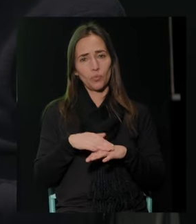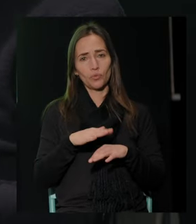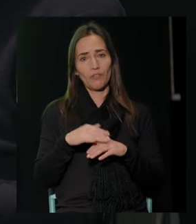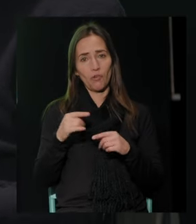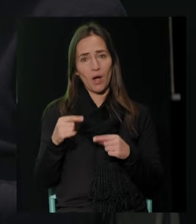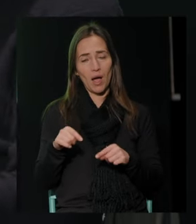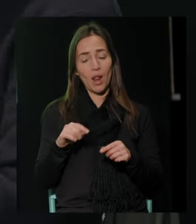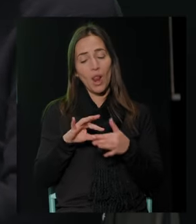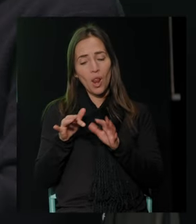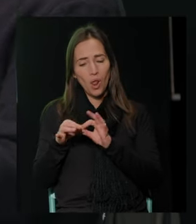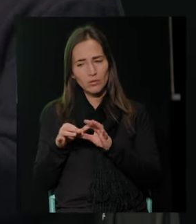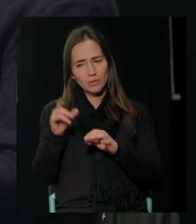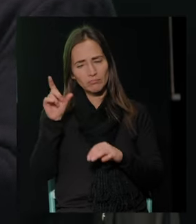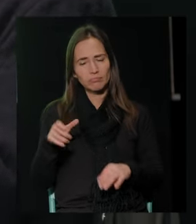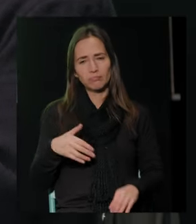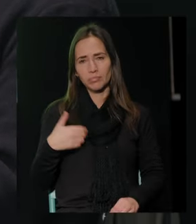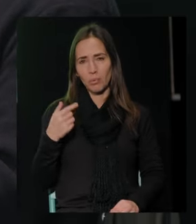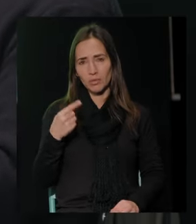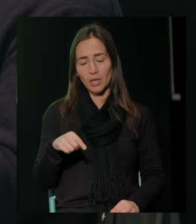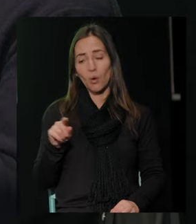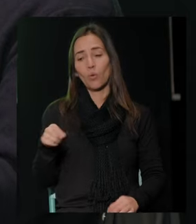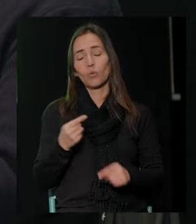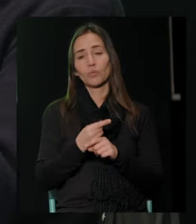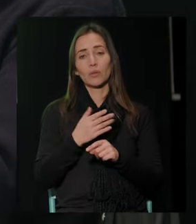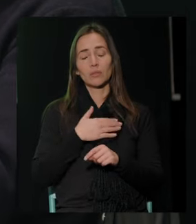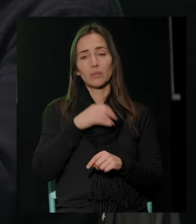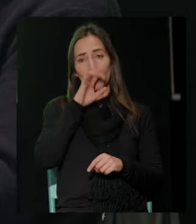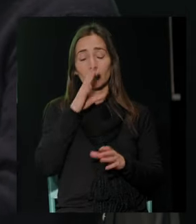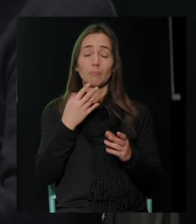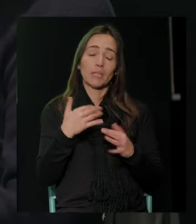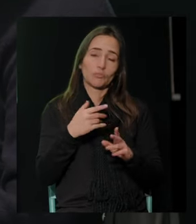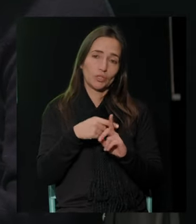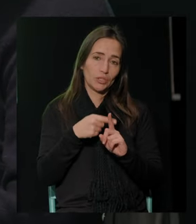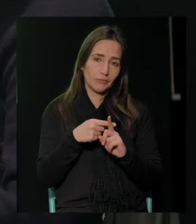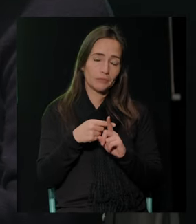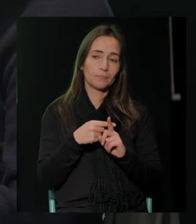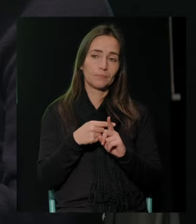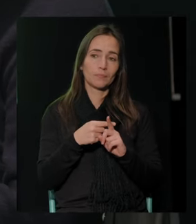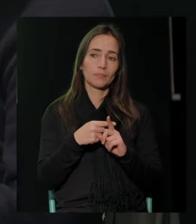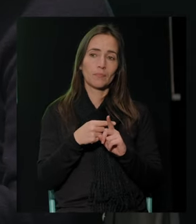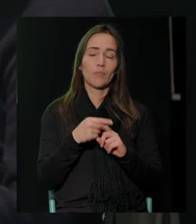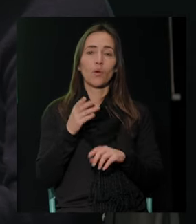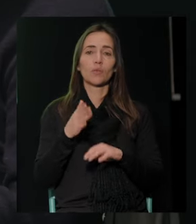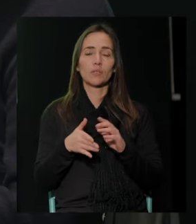há um sentido naquela revolta. Outra coisa que me impressionou bastante pela positiva foi